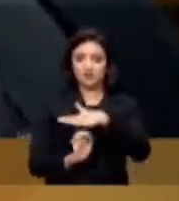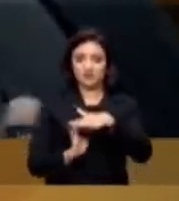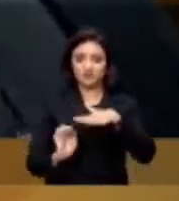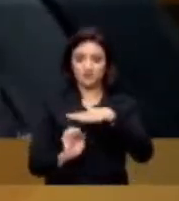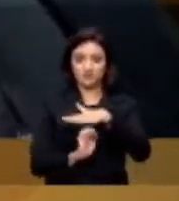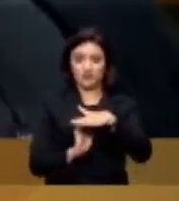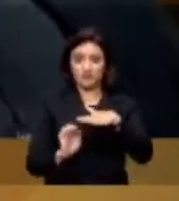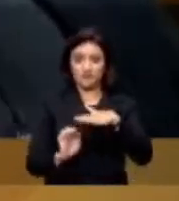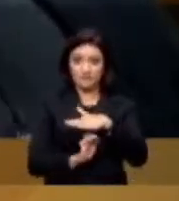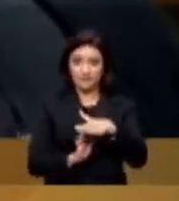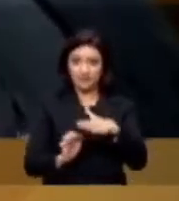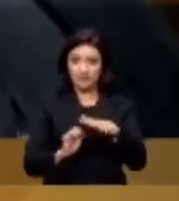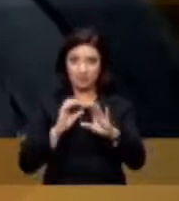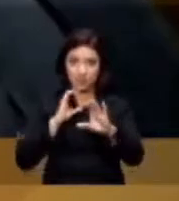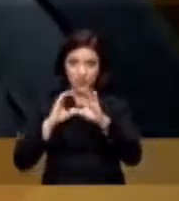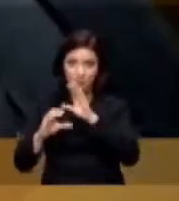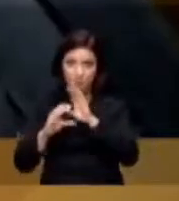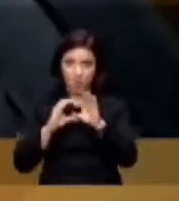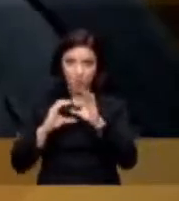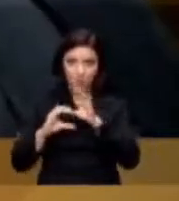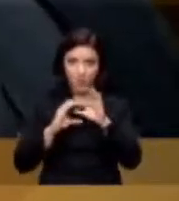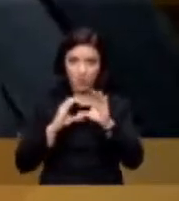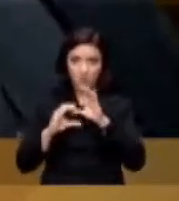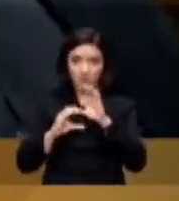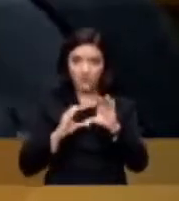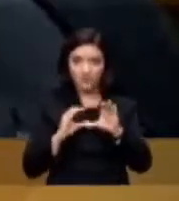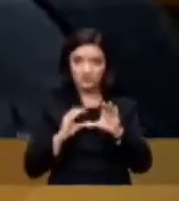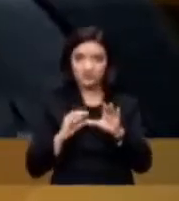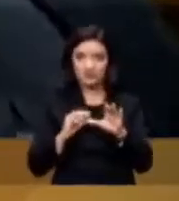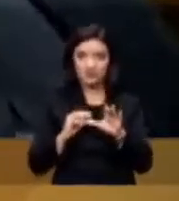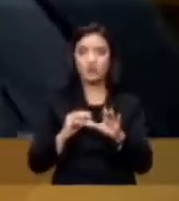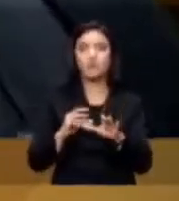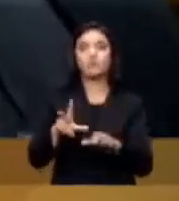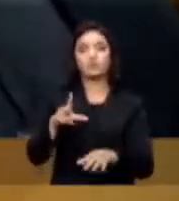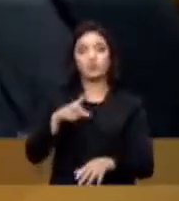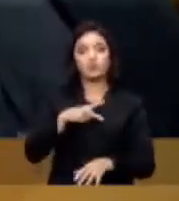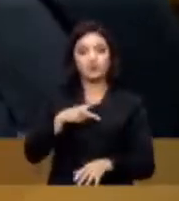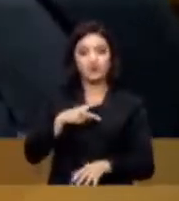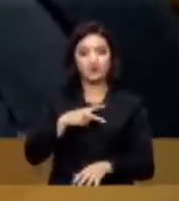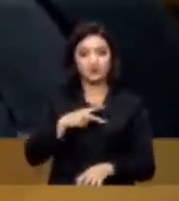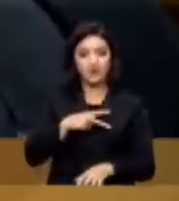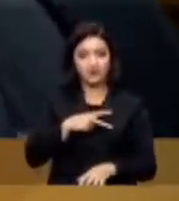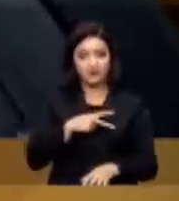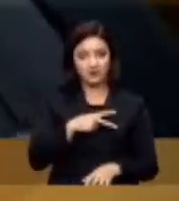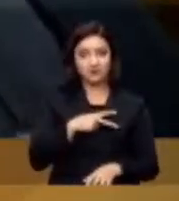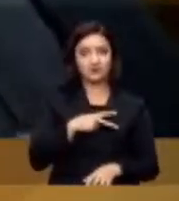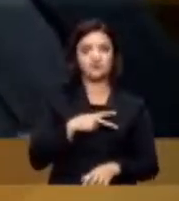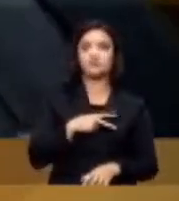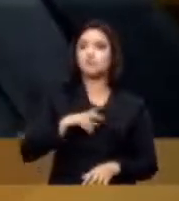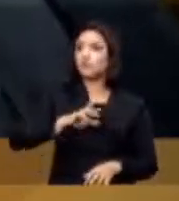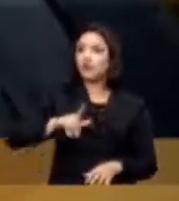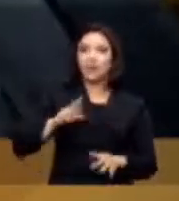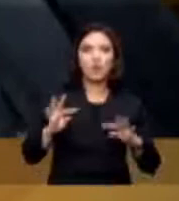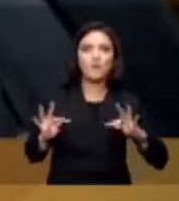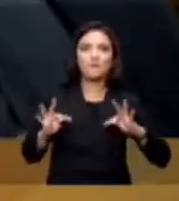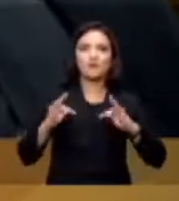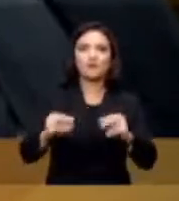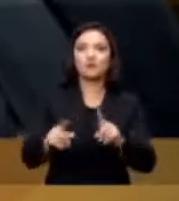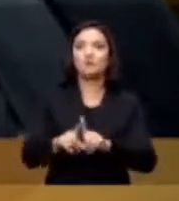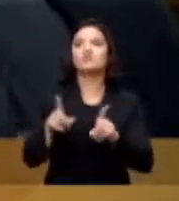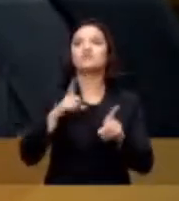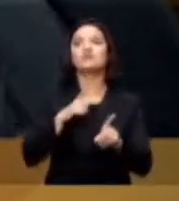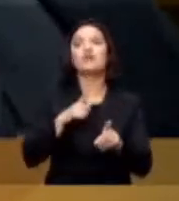de telecomunicações, ainda que em regime privado, não universalizável e interesse